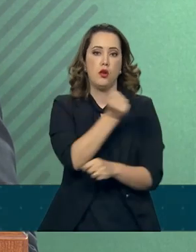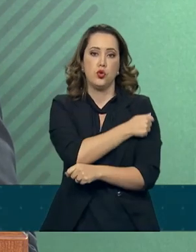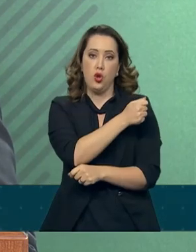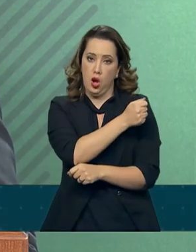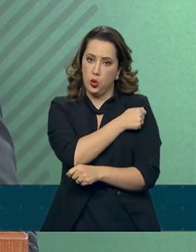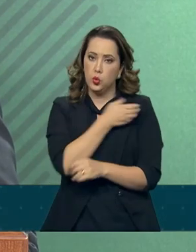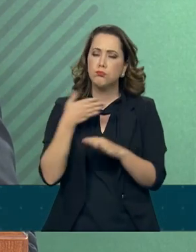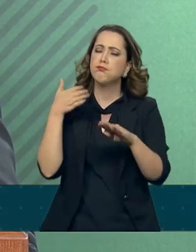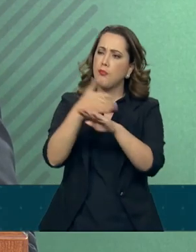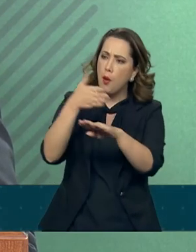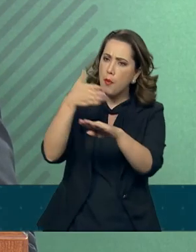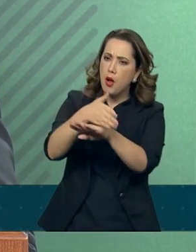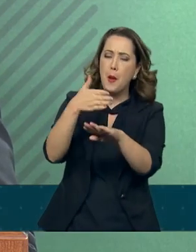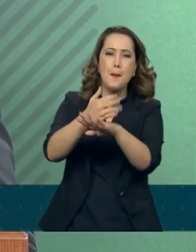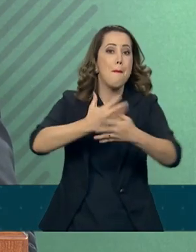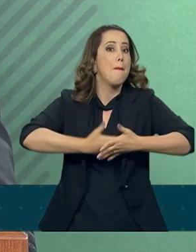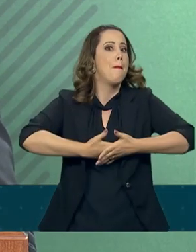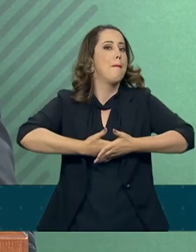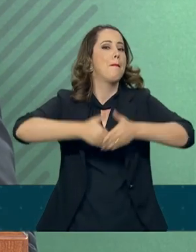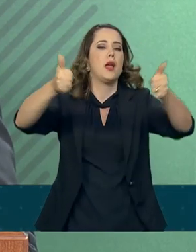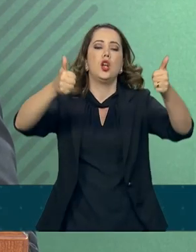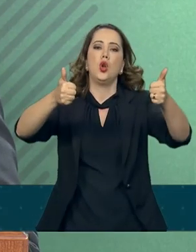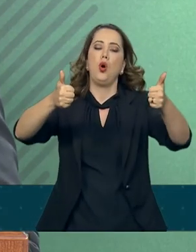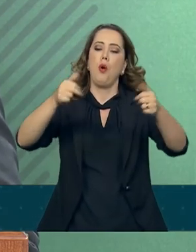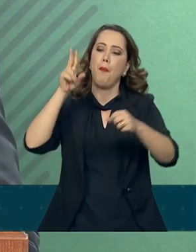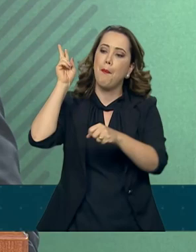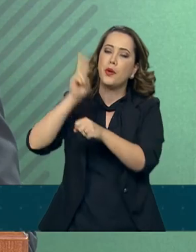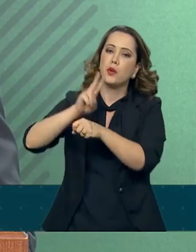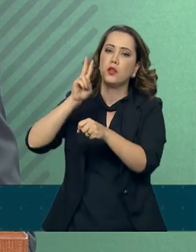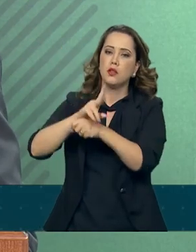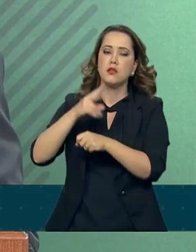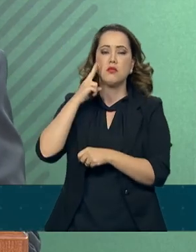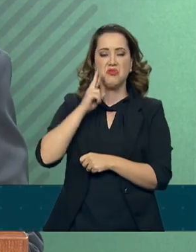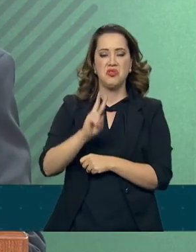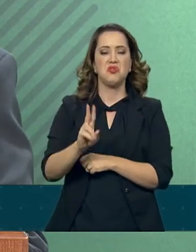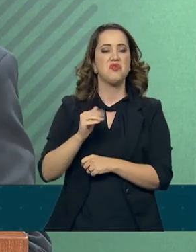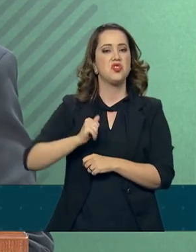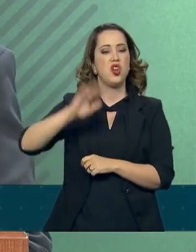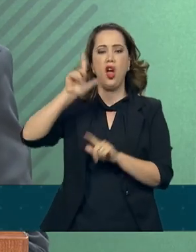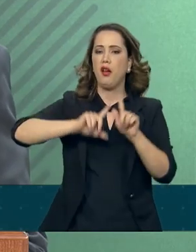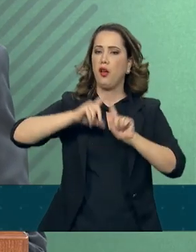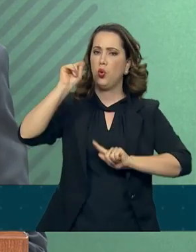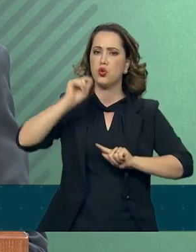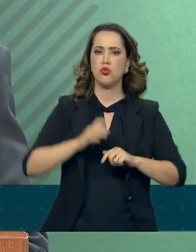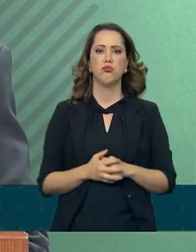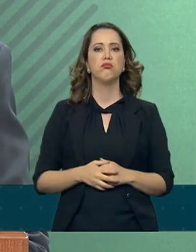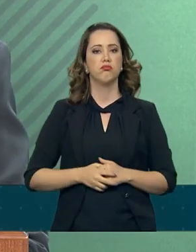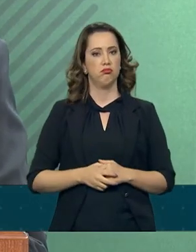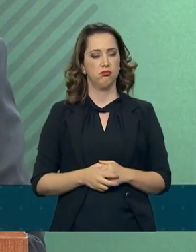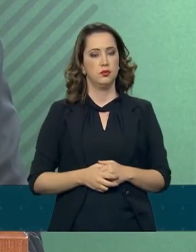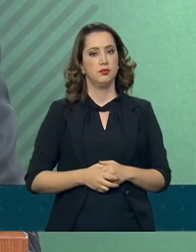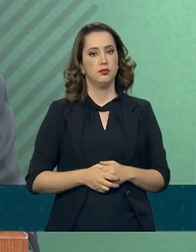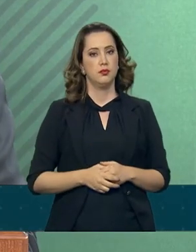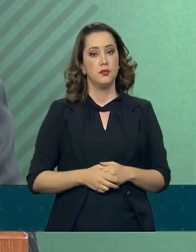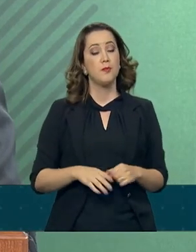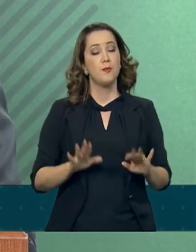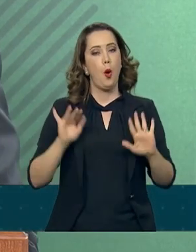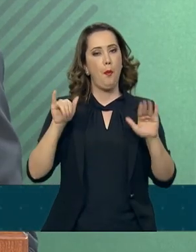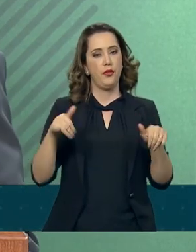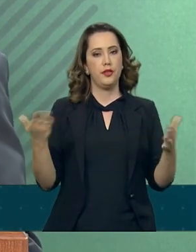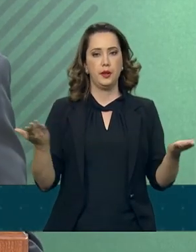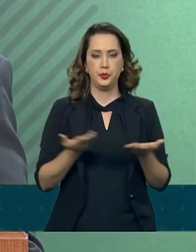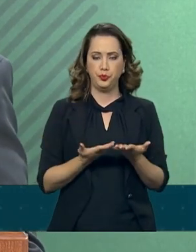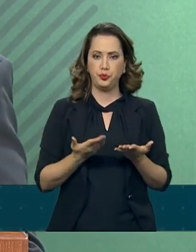representa a melhor cobertura já registrada para o período finalmente